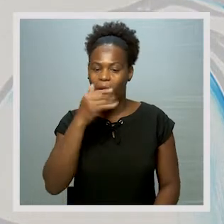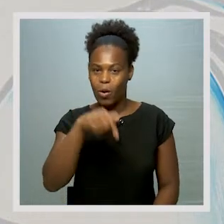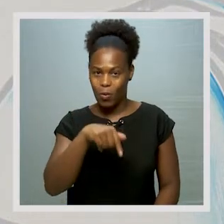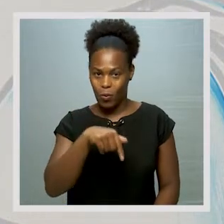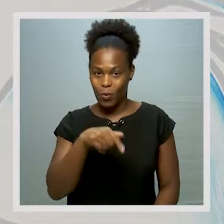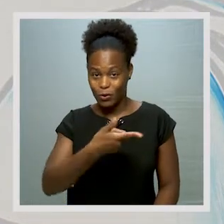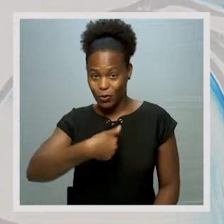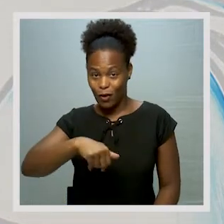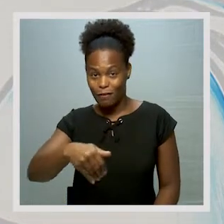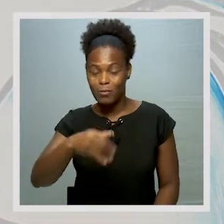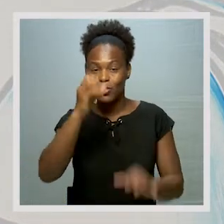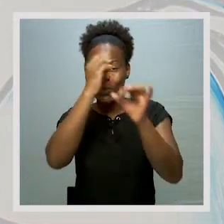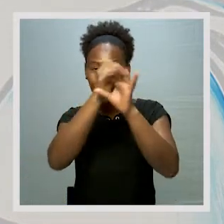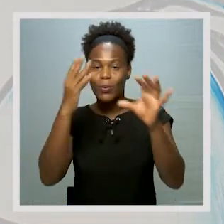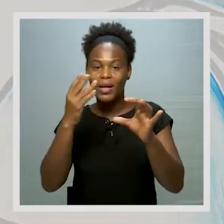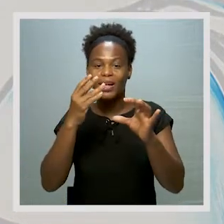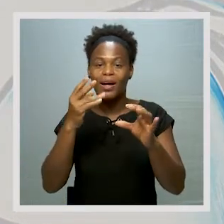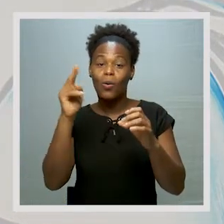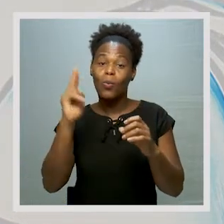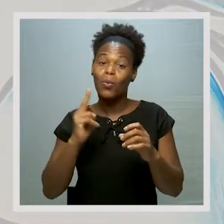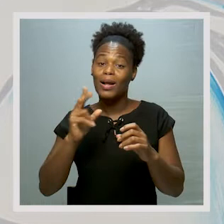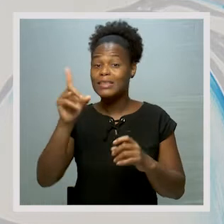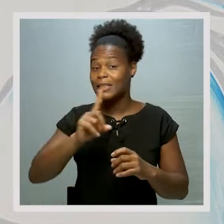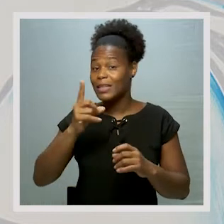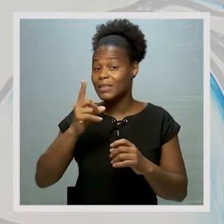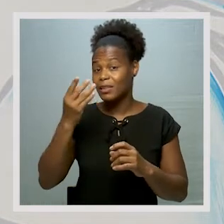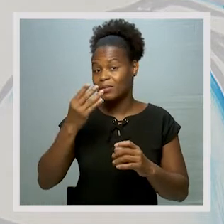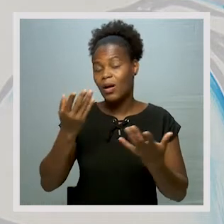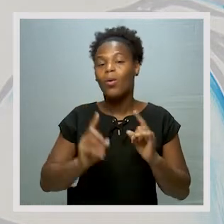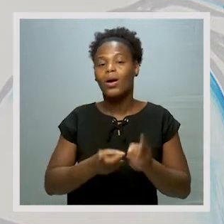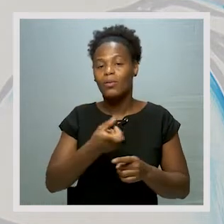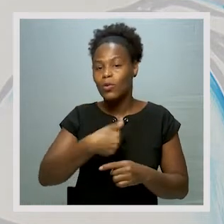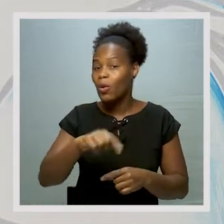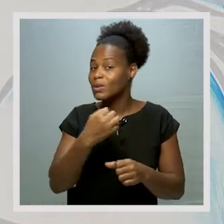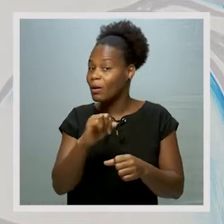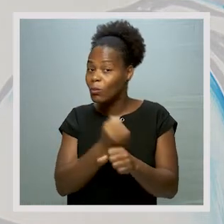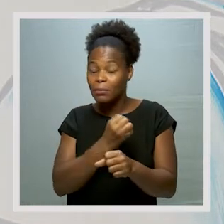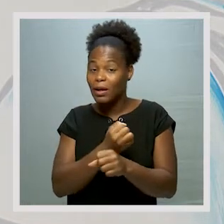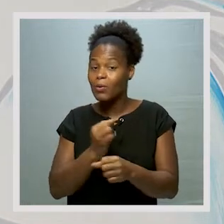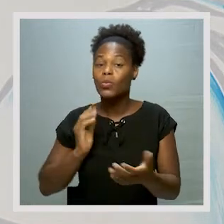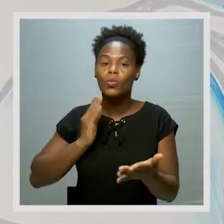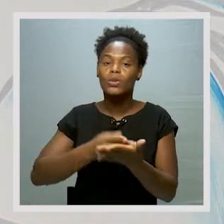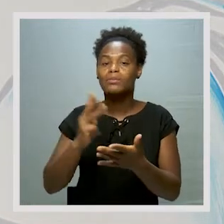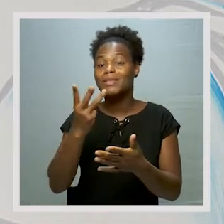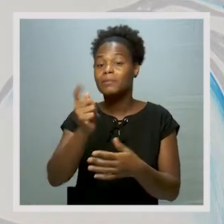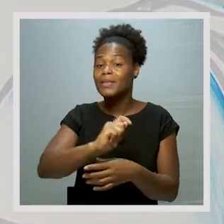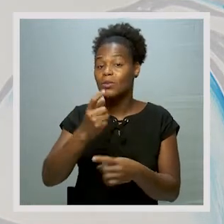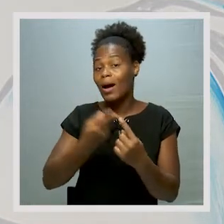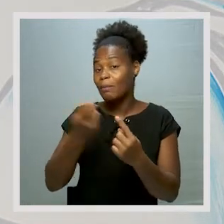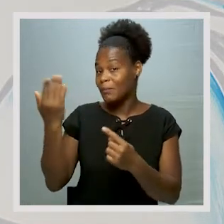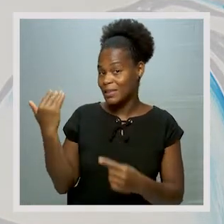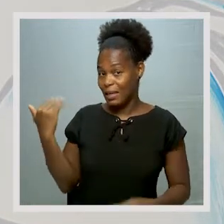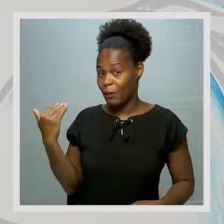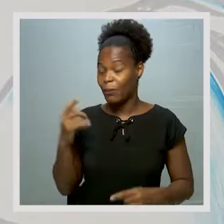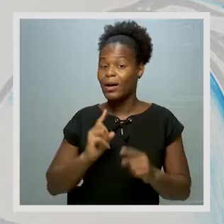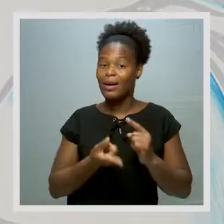Nesta aula, nós vamos concluir a unidade 6, que é a unidade que nós não trabalhamos no último trimestre do ano